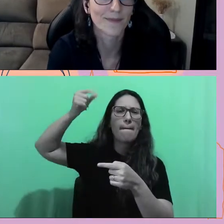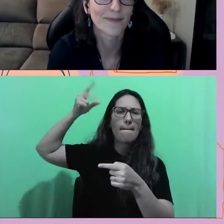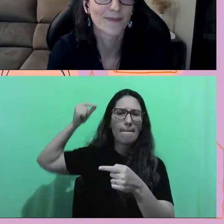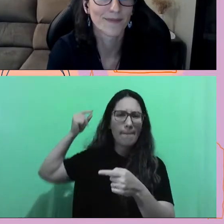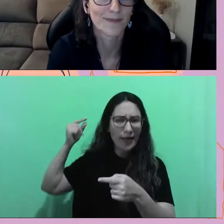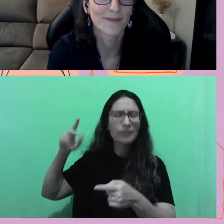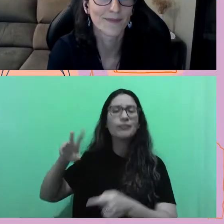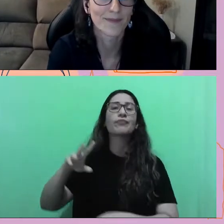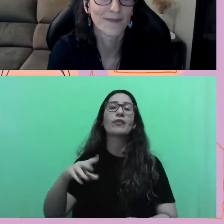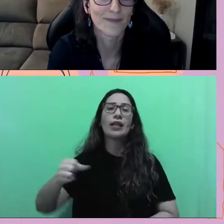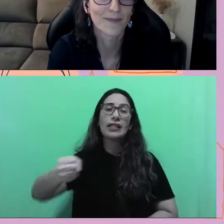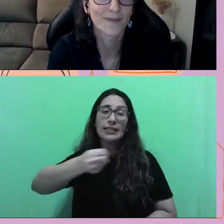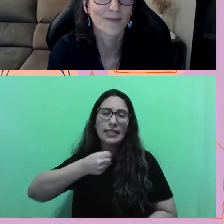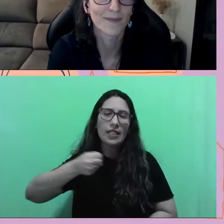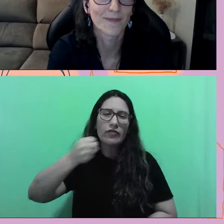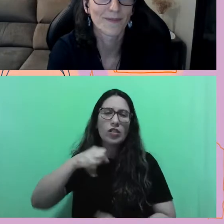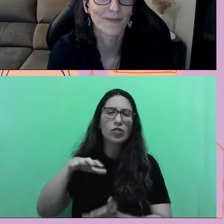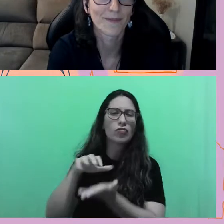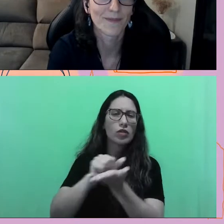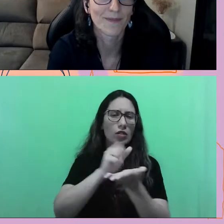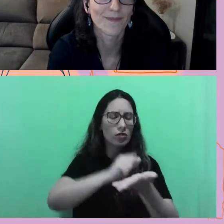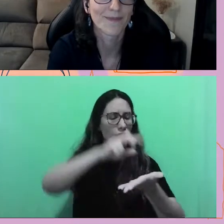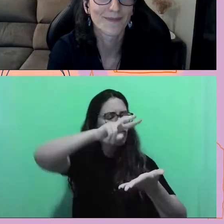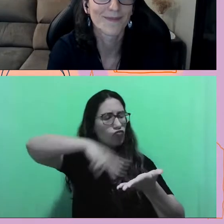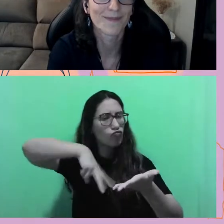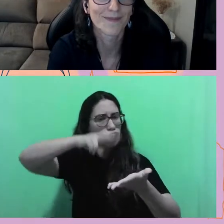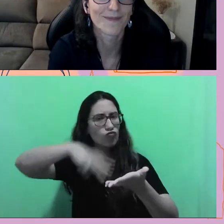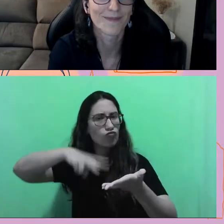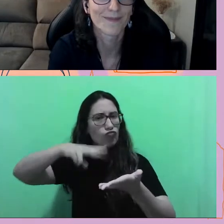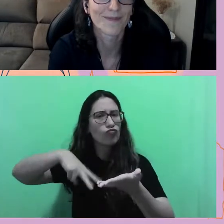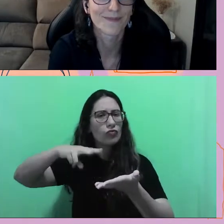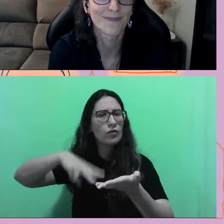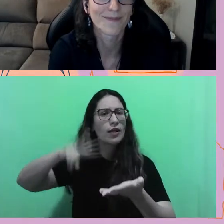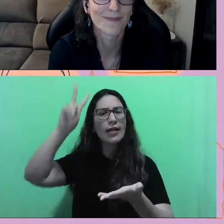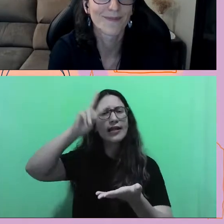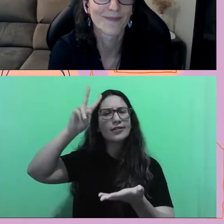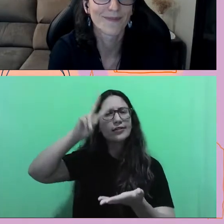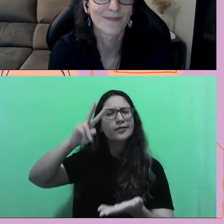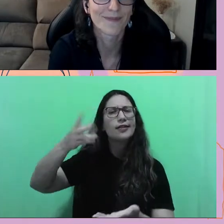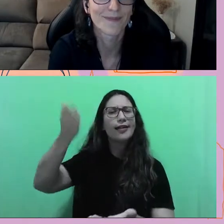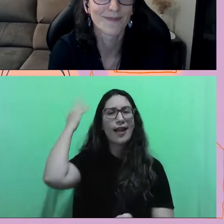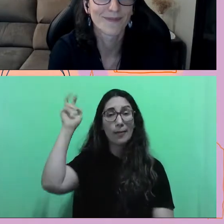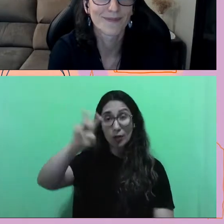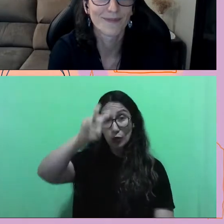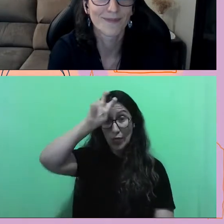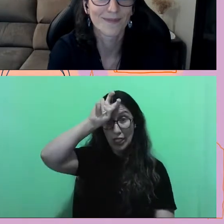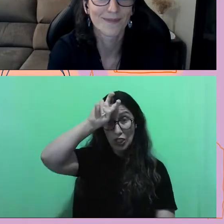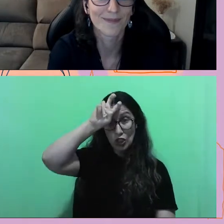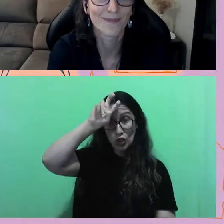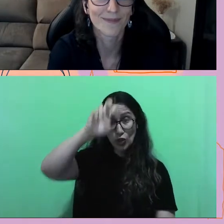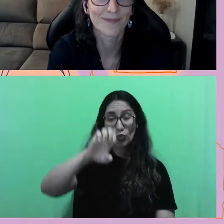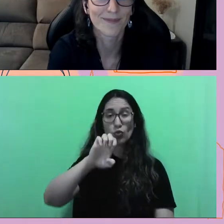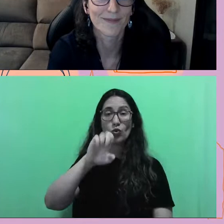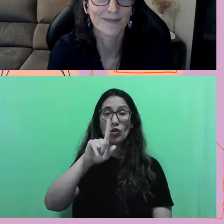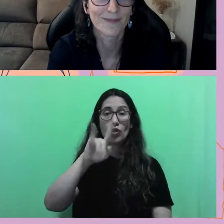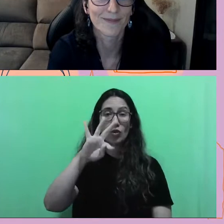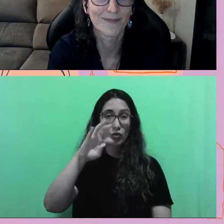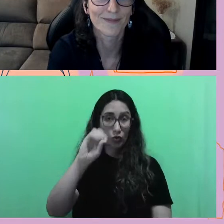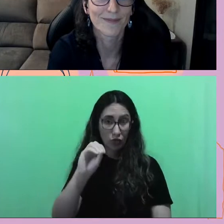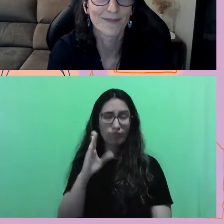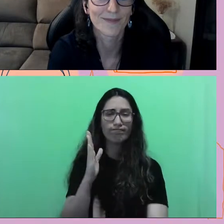né, fermentada e tudo mais, a gente vai parar no Kemet, né, no Antigo Egito, e a gente vai